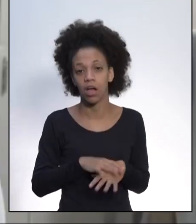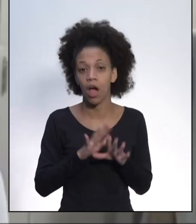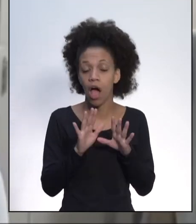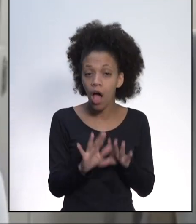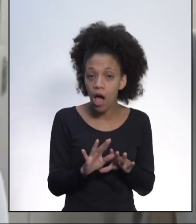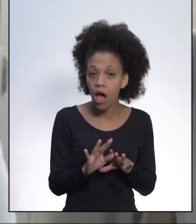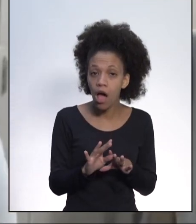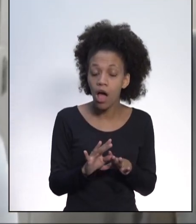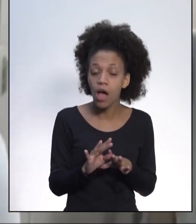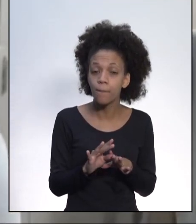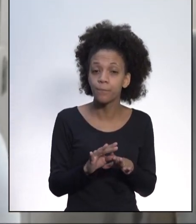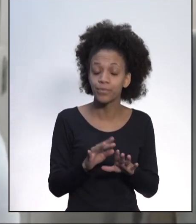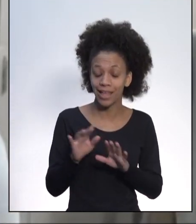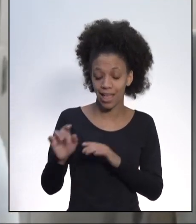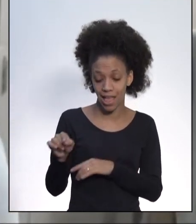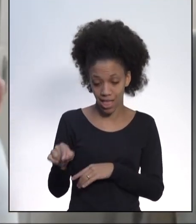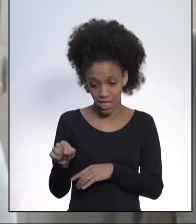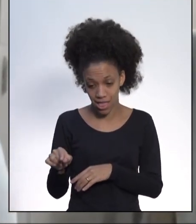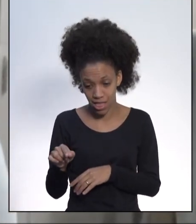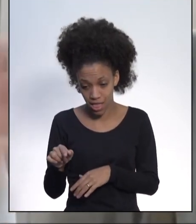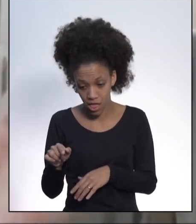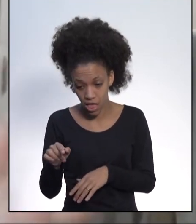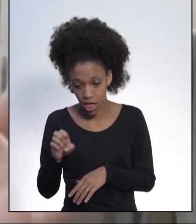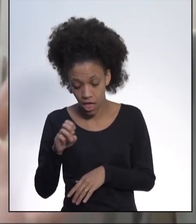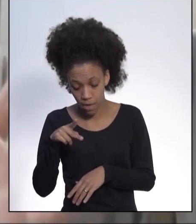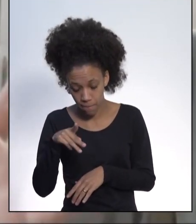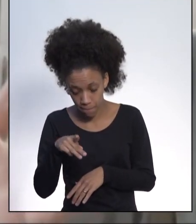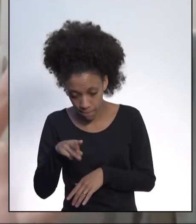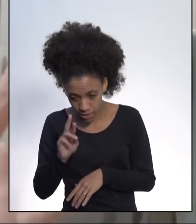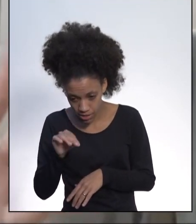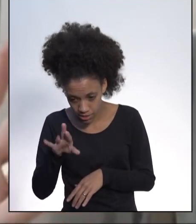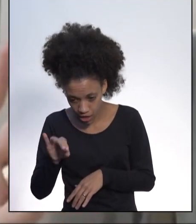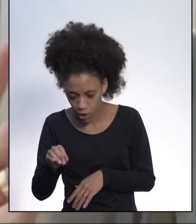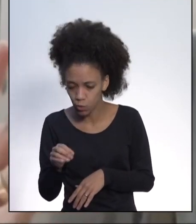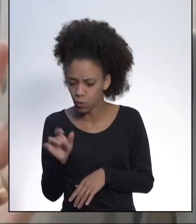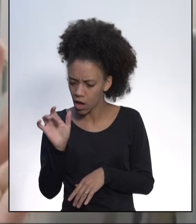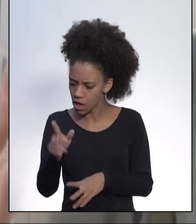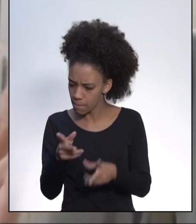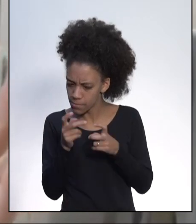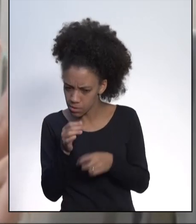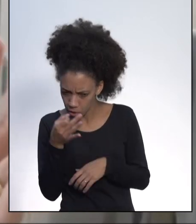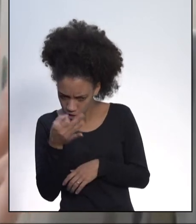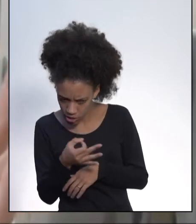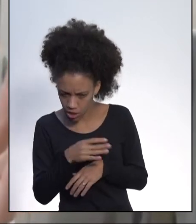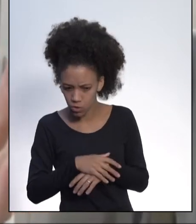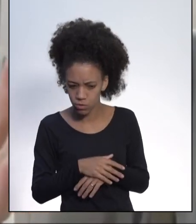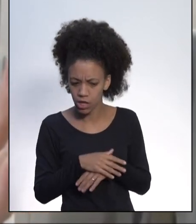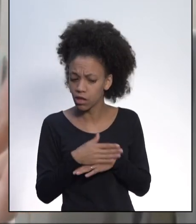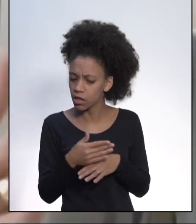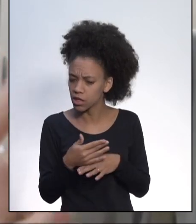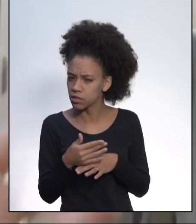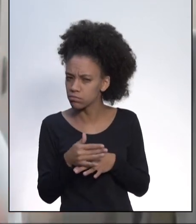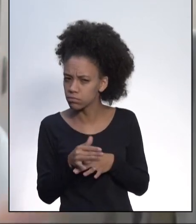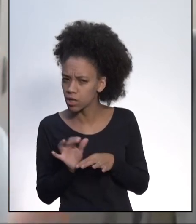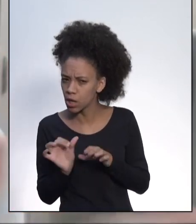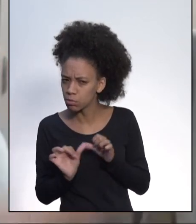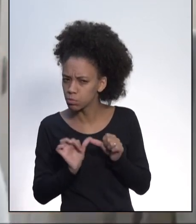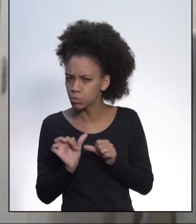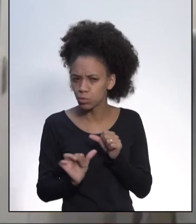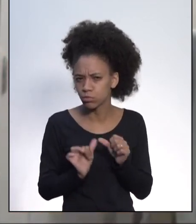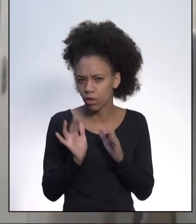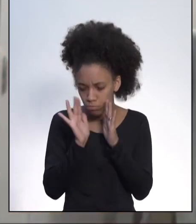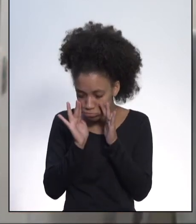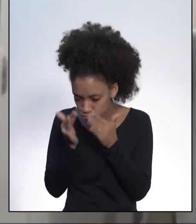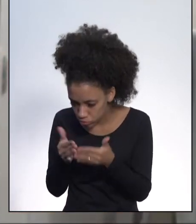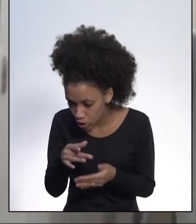é o cara que viu aquele modelo dando certo e copia, mudando só a cor para focar